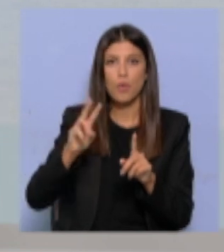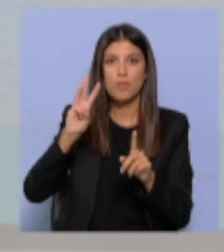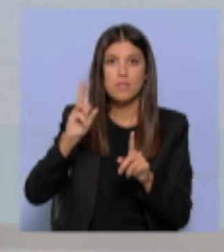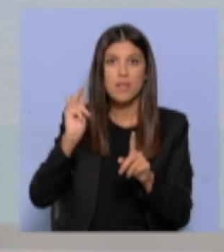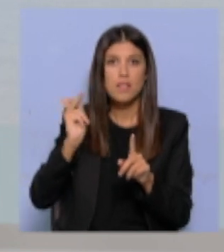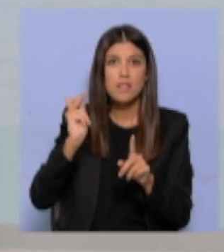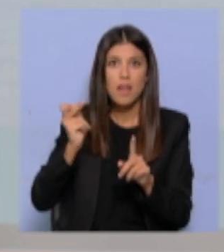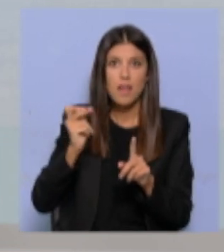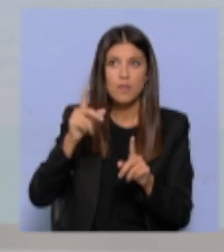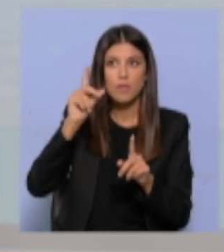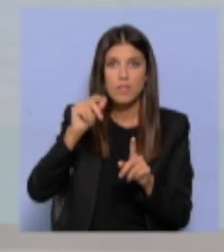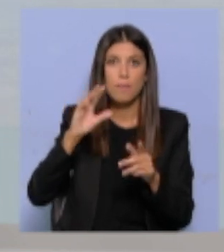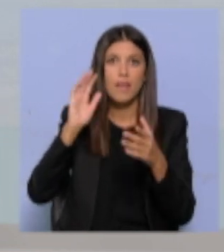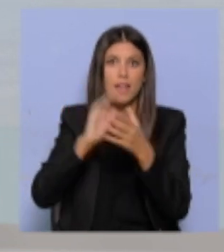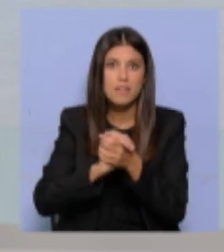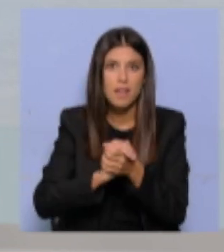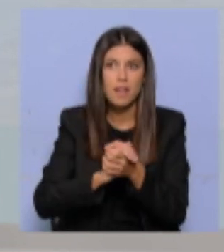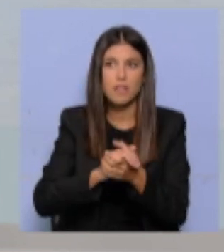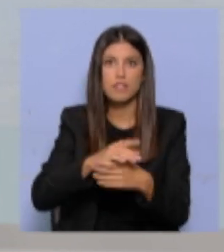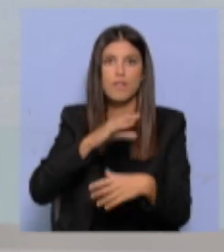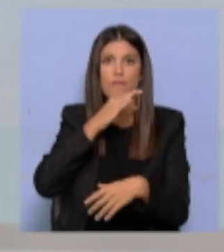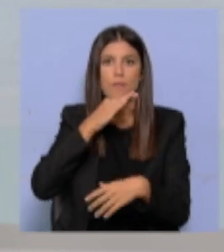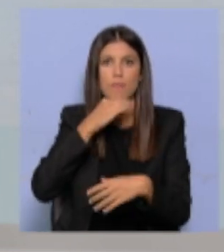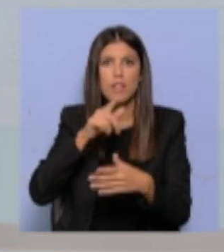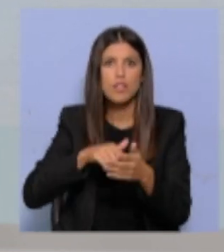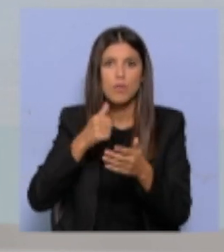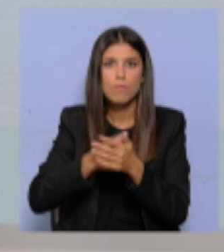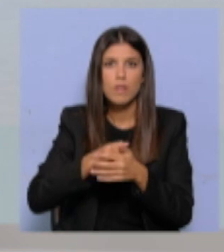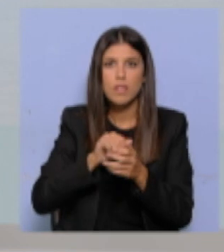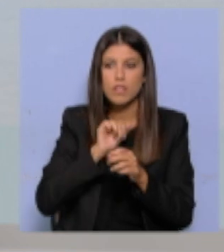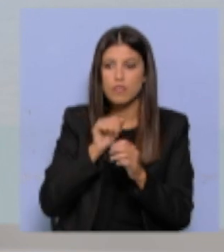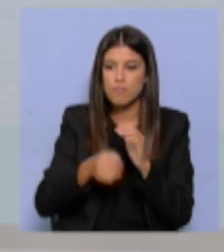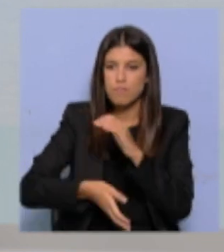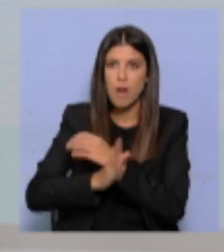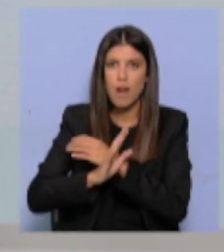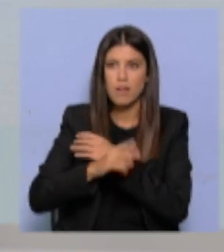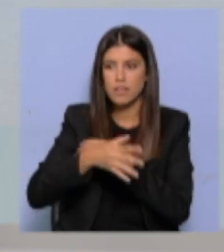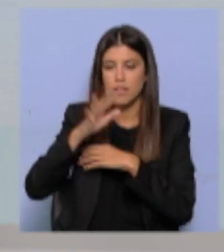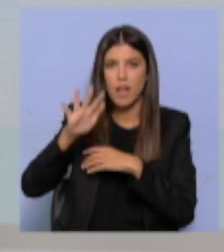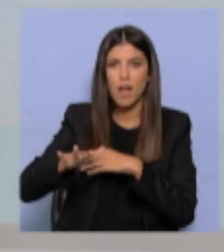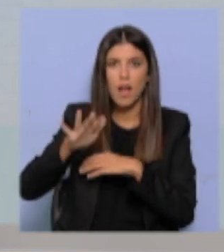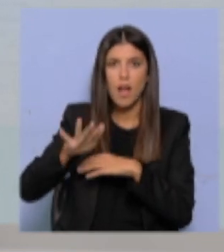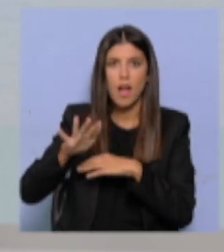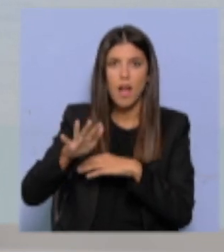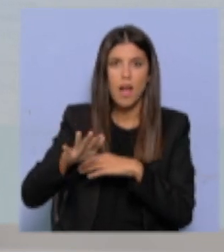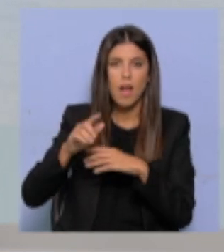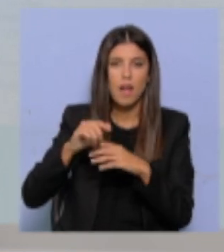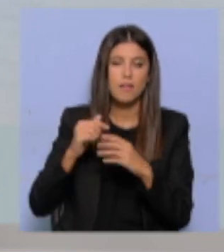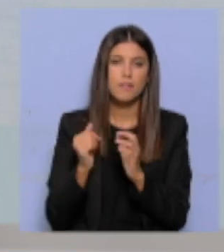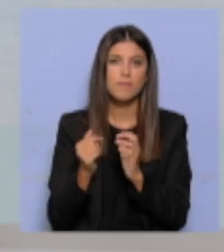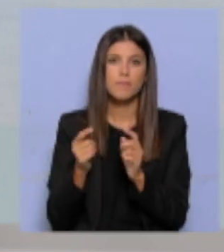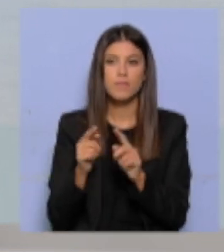de casais e famílias completas. Isto é extraordinário. Porque isso é a